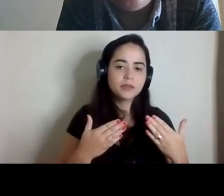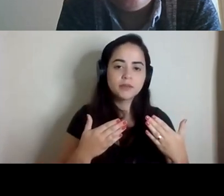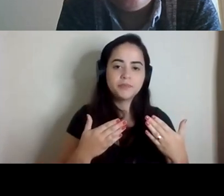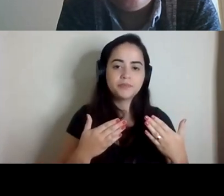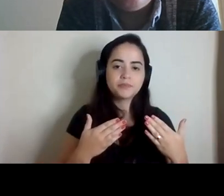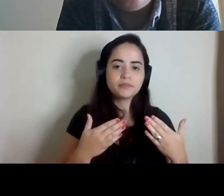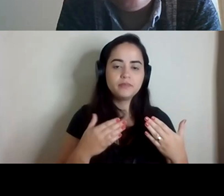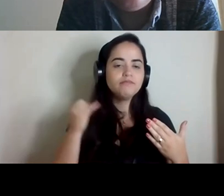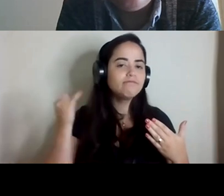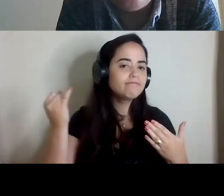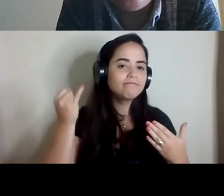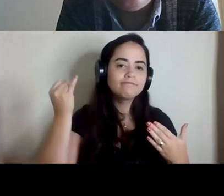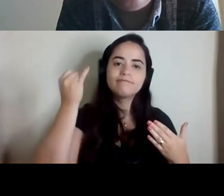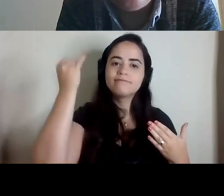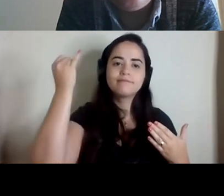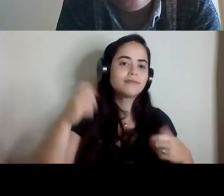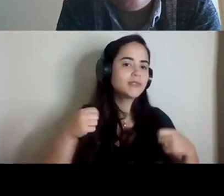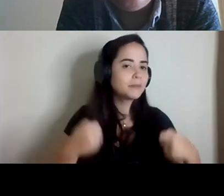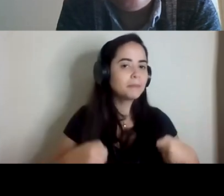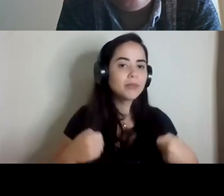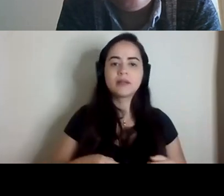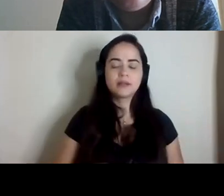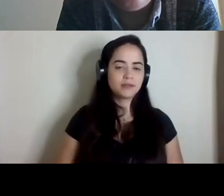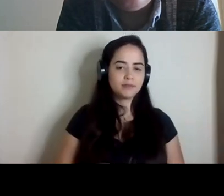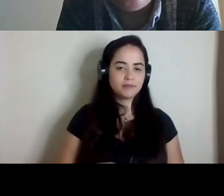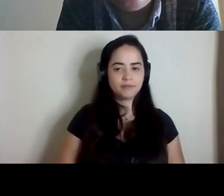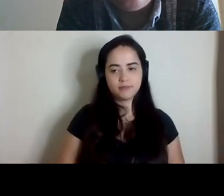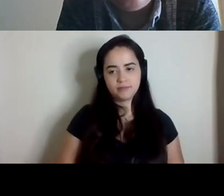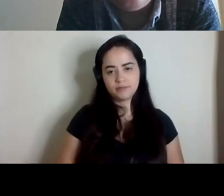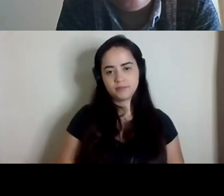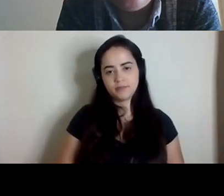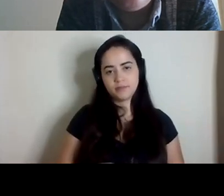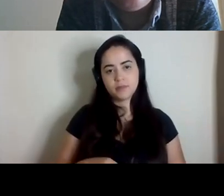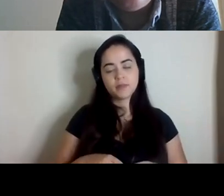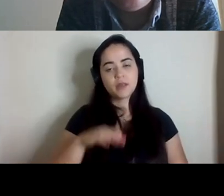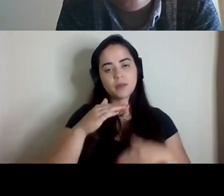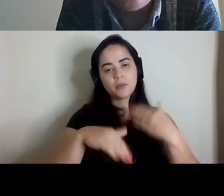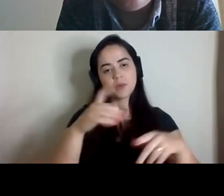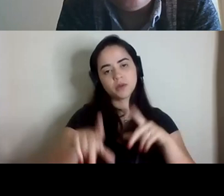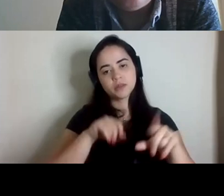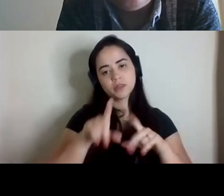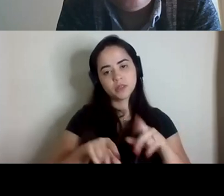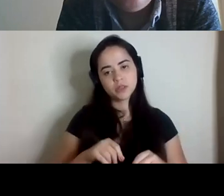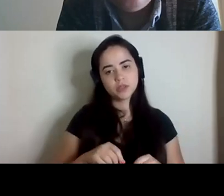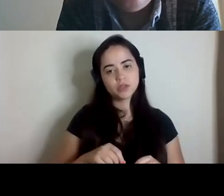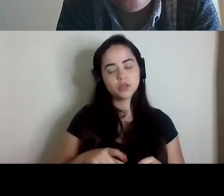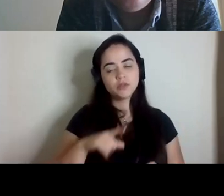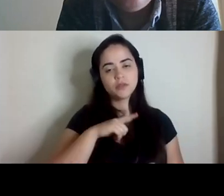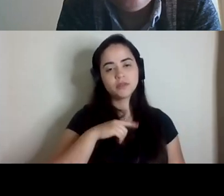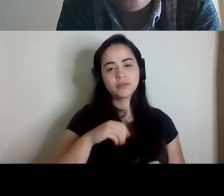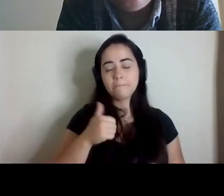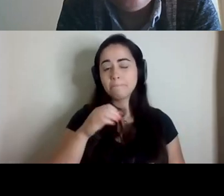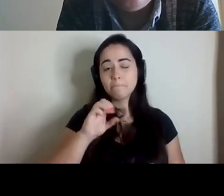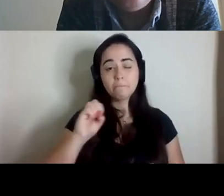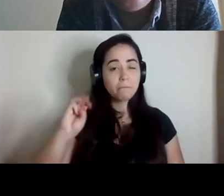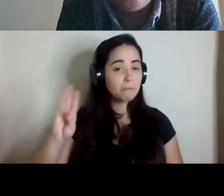muito interessante, muito necessária. Né? Os próprios processos seletivos do Prof. EPT reúnem milhares de pessoas, né? O